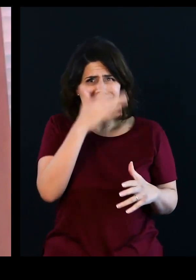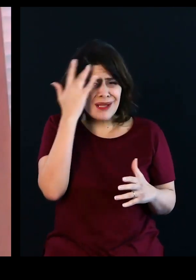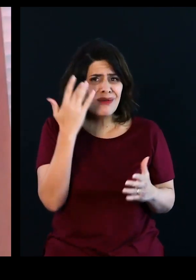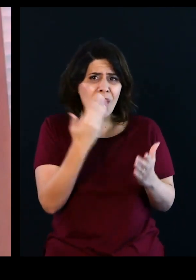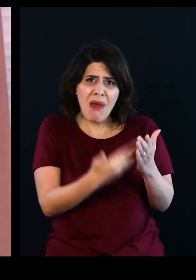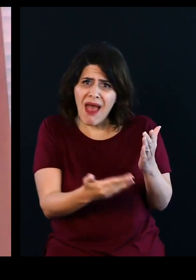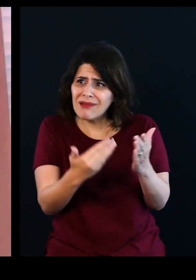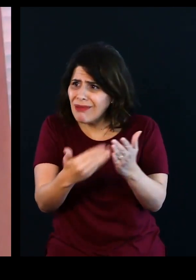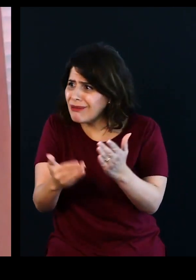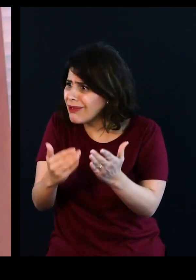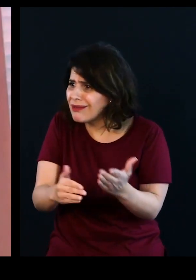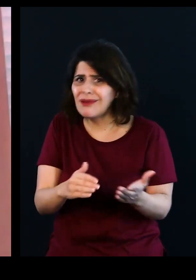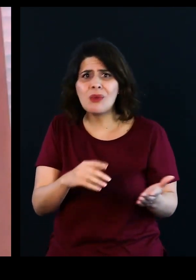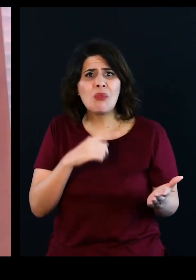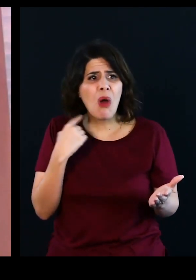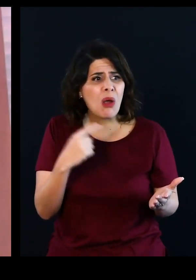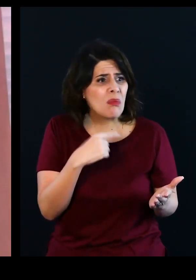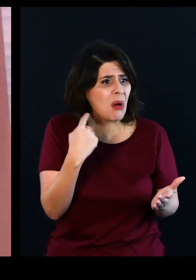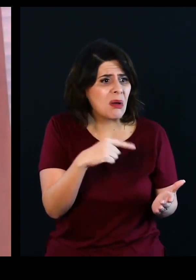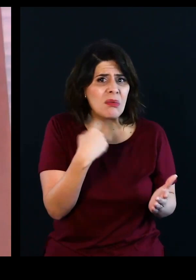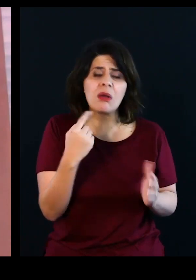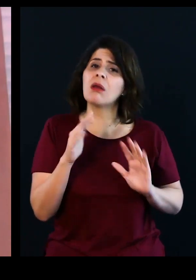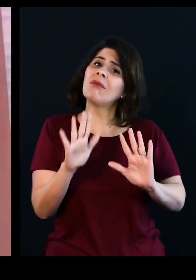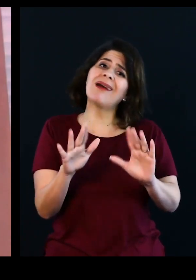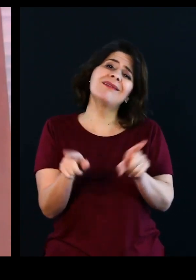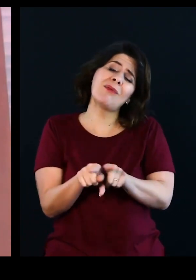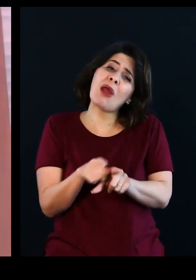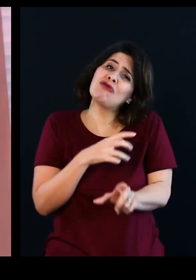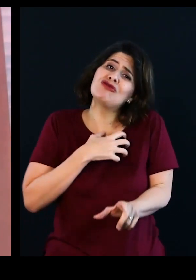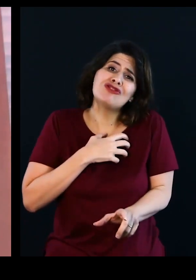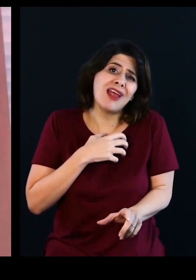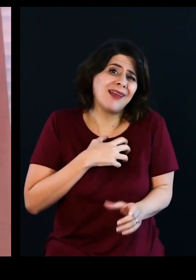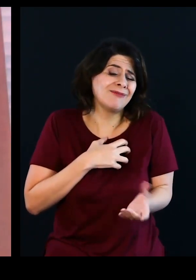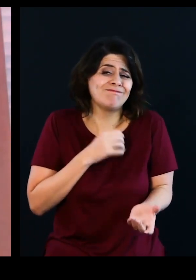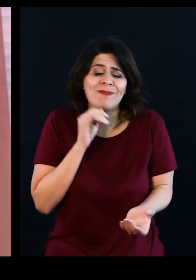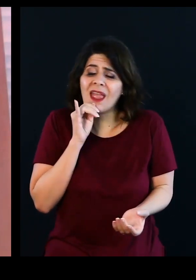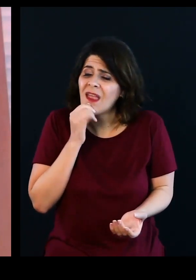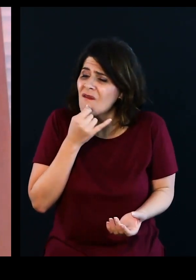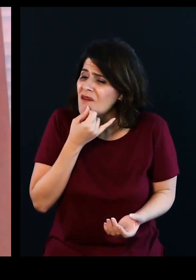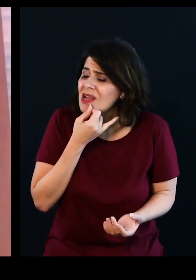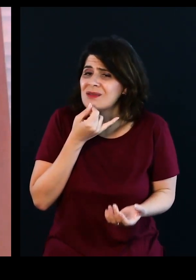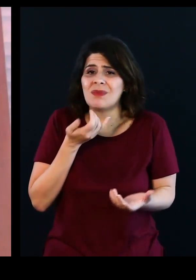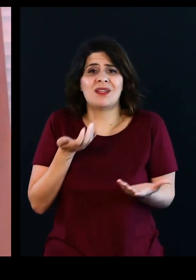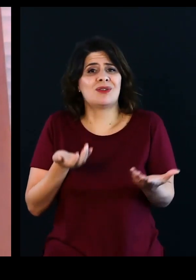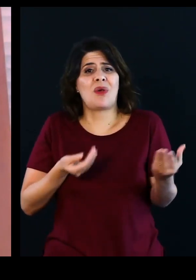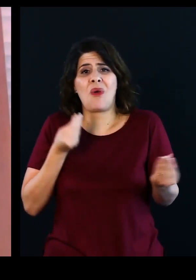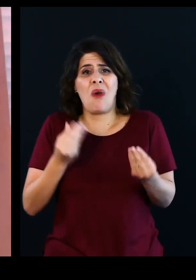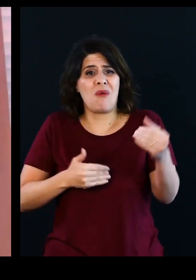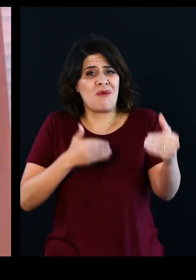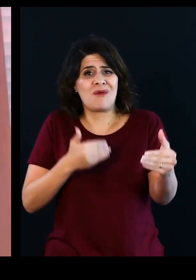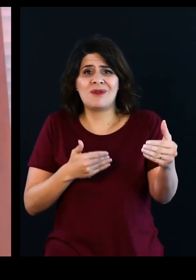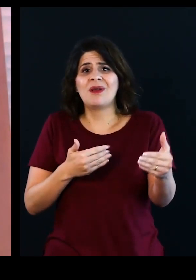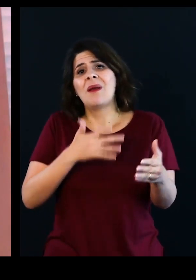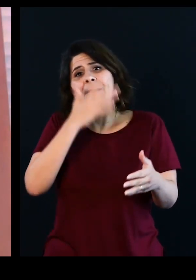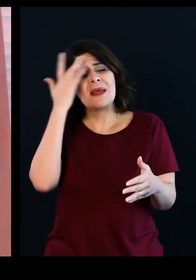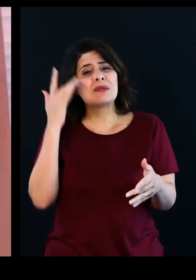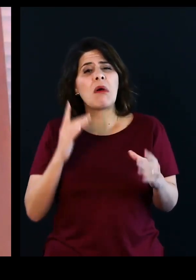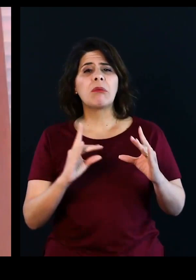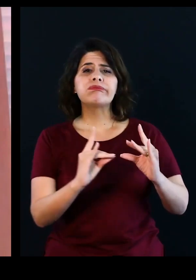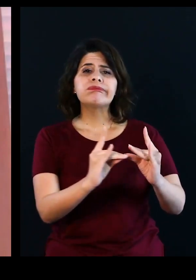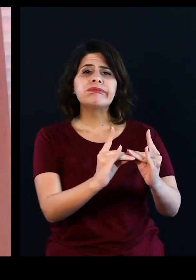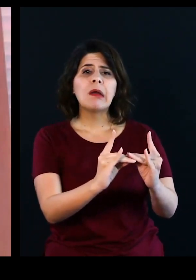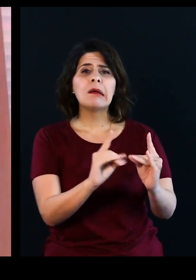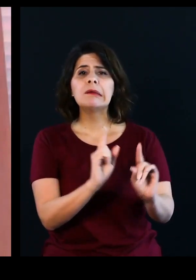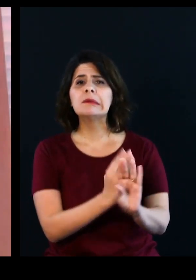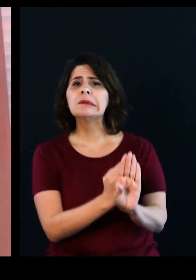estamos perdendo, a forma que, inclusive, infelizmente, é conduzido o momento da despedida, tão distanciado